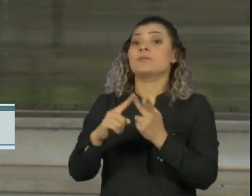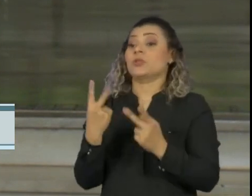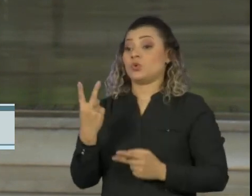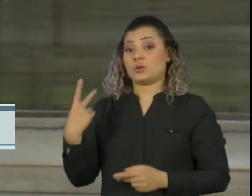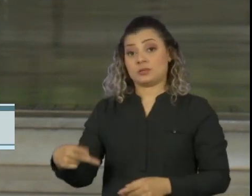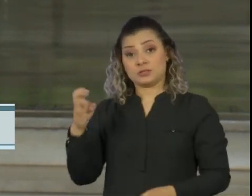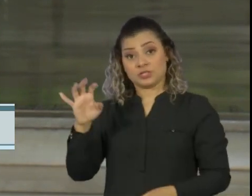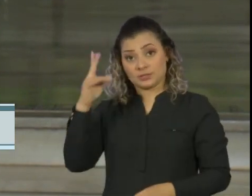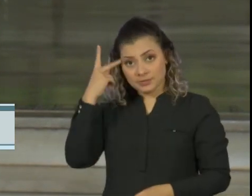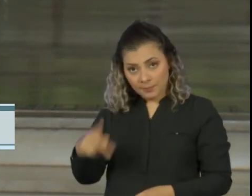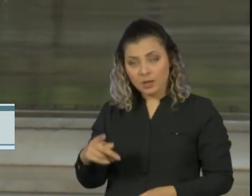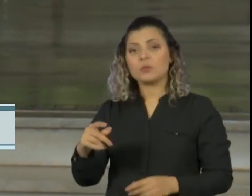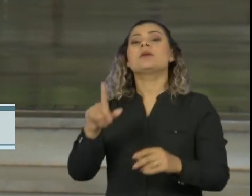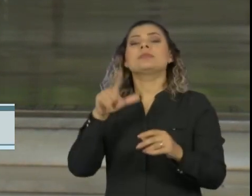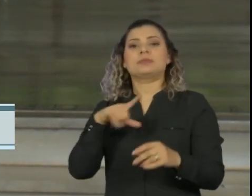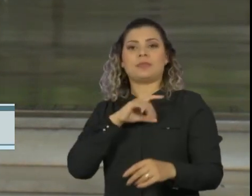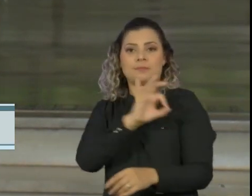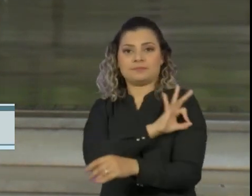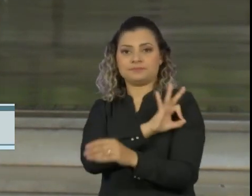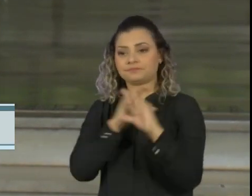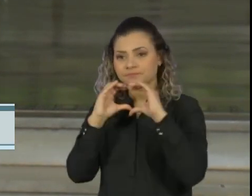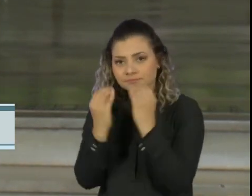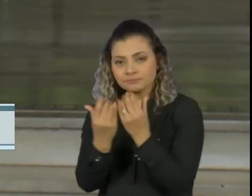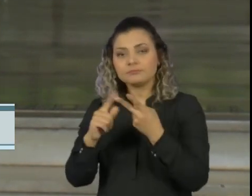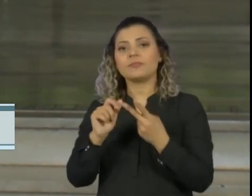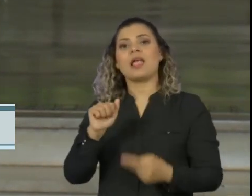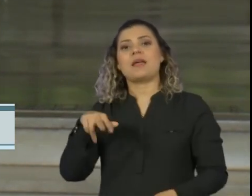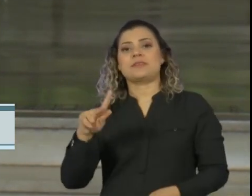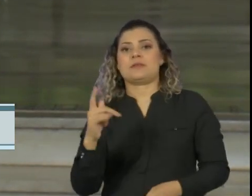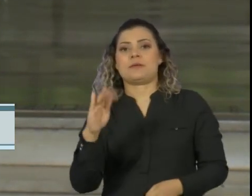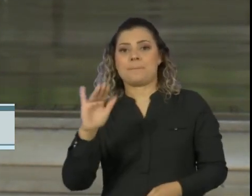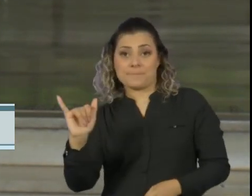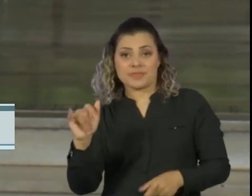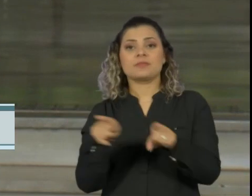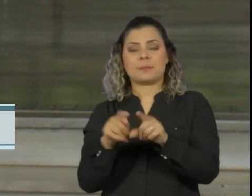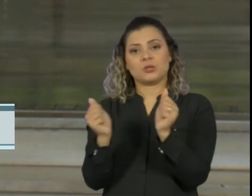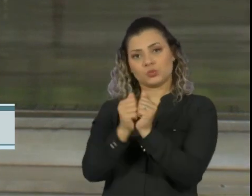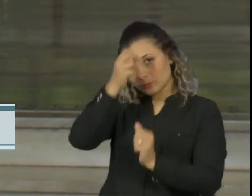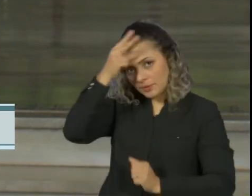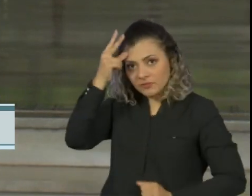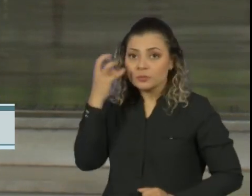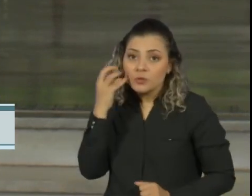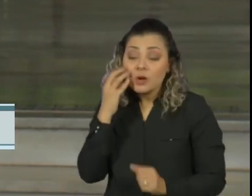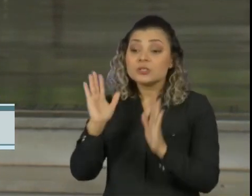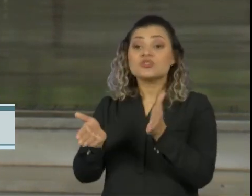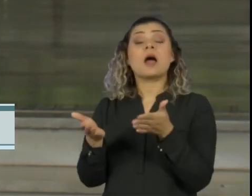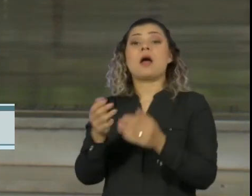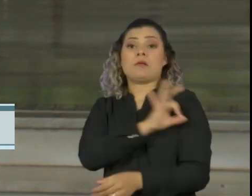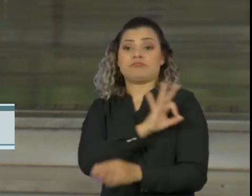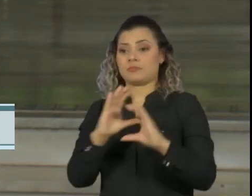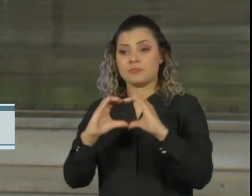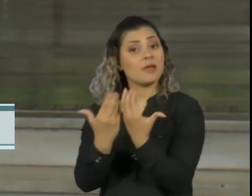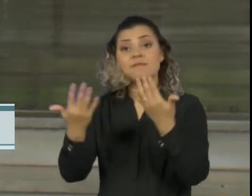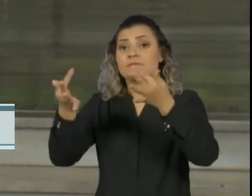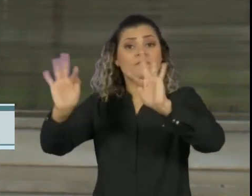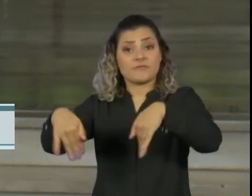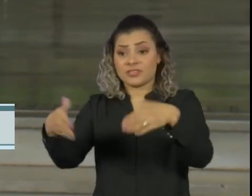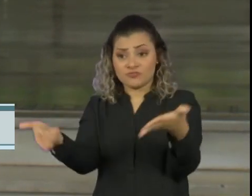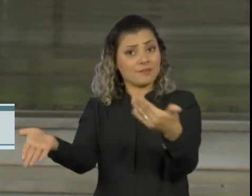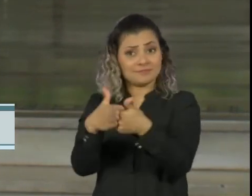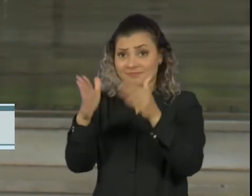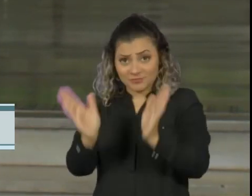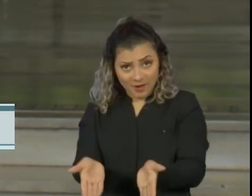São Paulo, o do Pacaembu e do Anhembi, com o prefeito Bruno Covas, sendo que o do Pacaembu já foi desativado, e